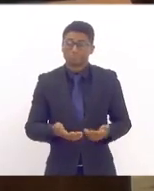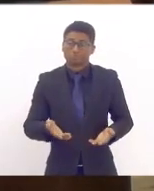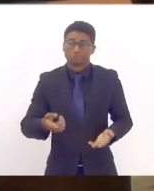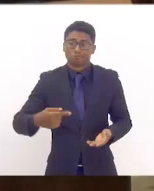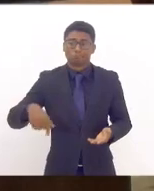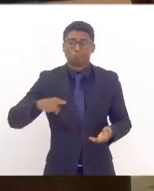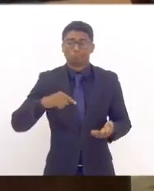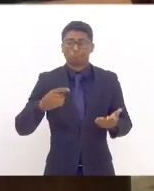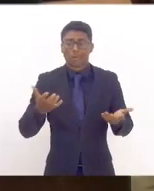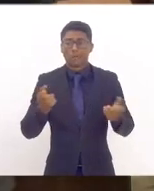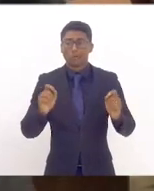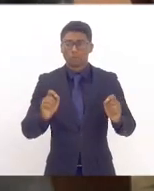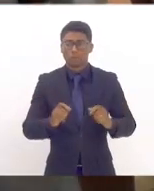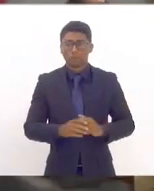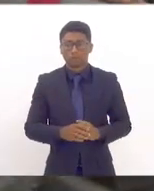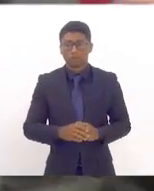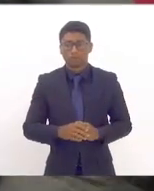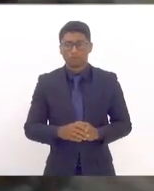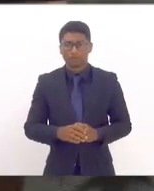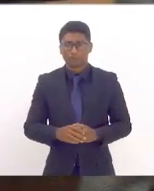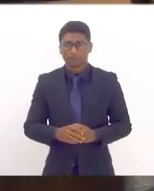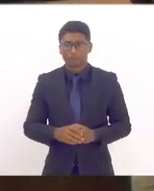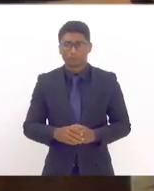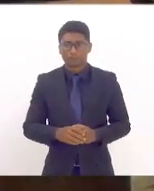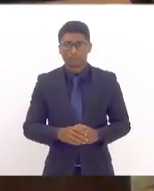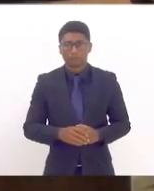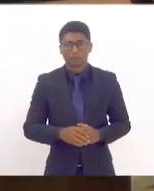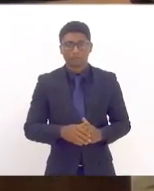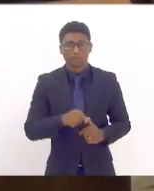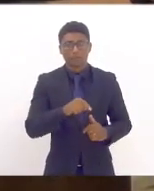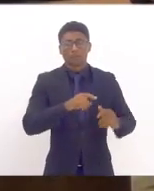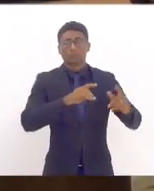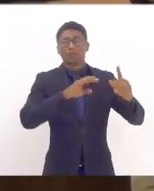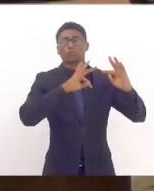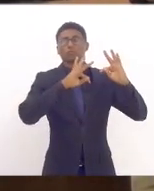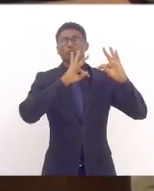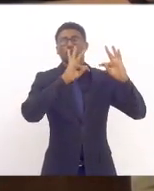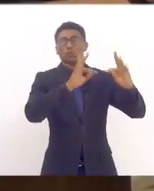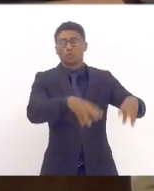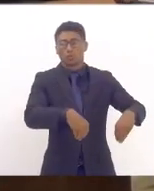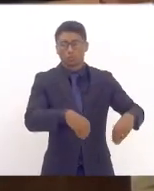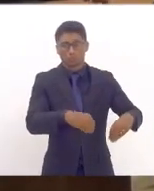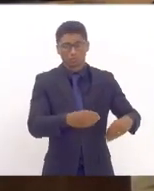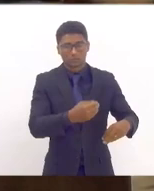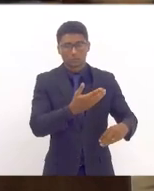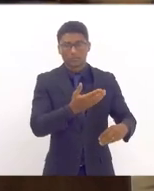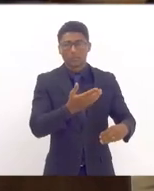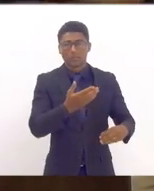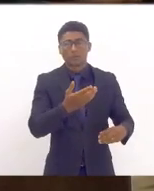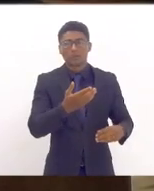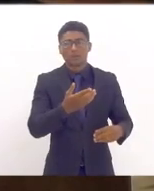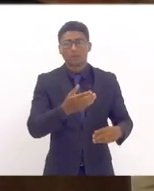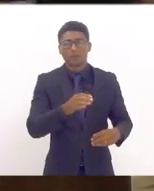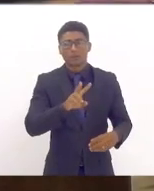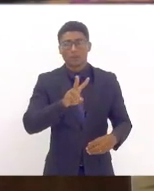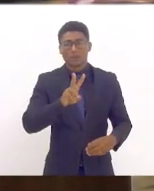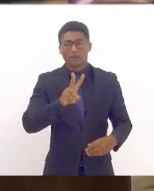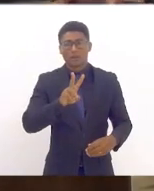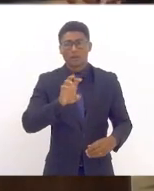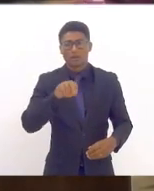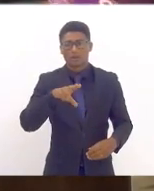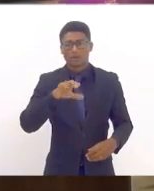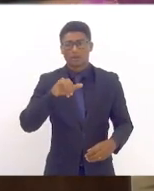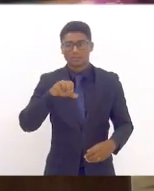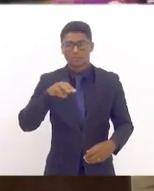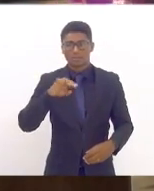se espera é que isso seja aplicado para o total do vencimento e não para o vencimento baixo portanto